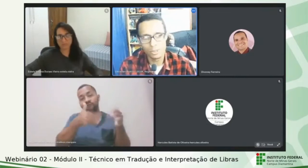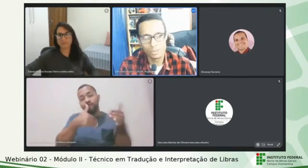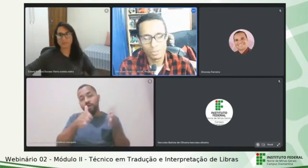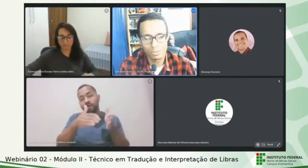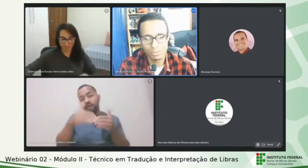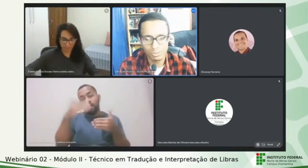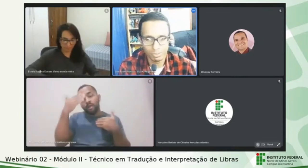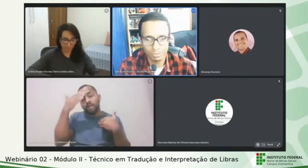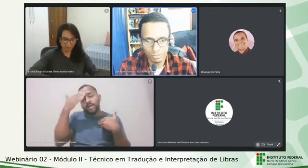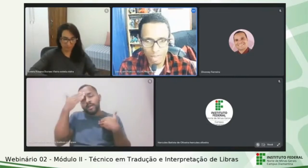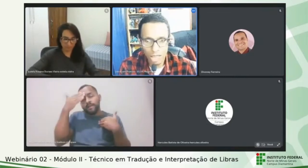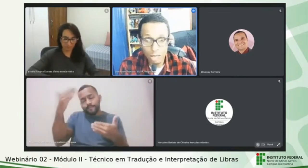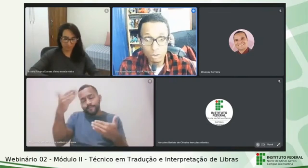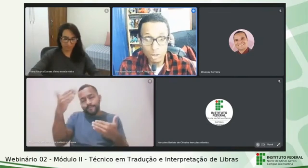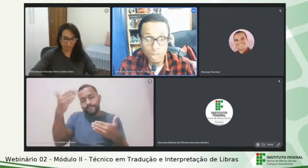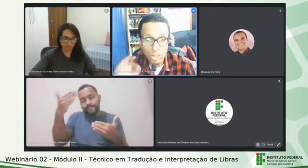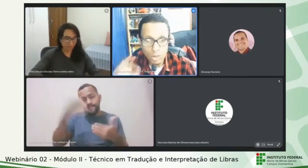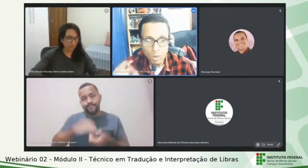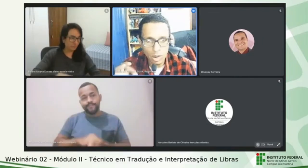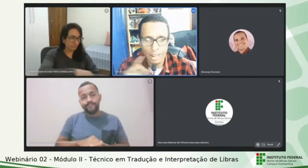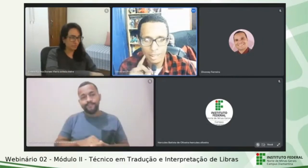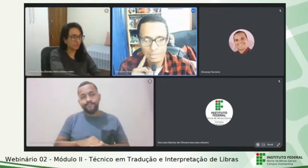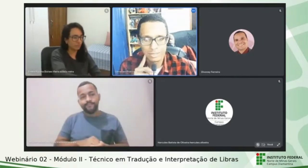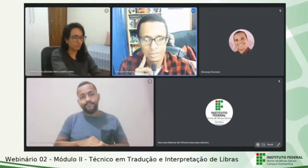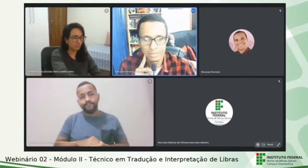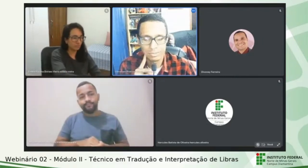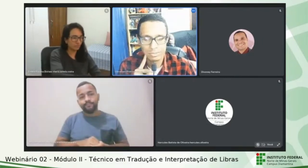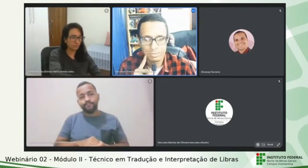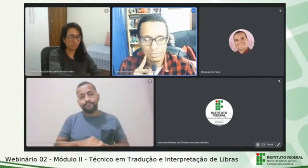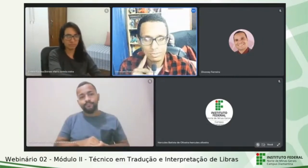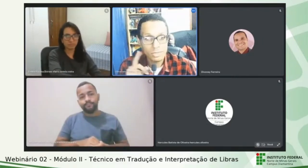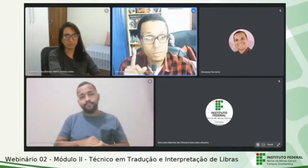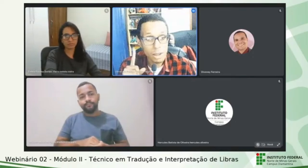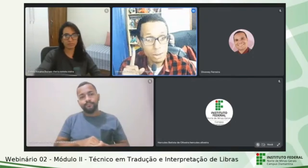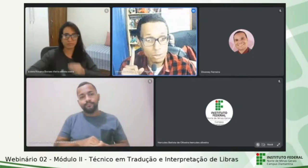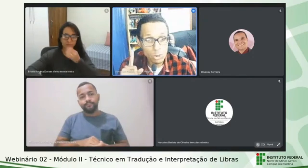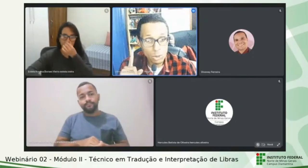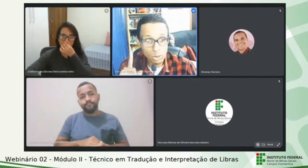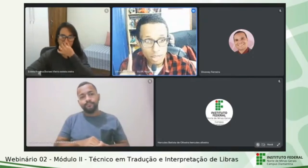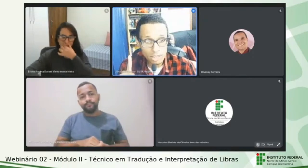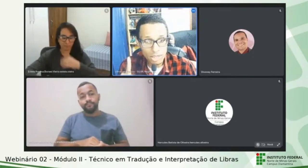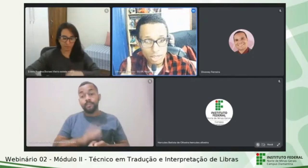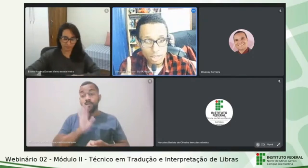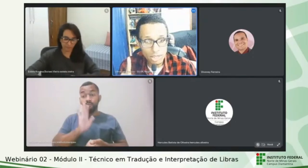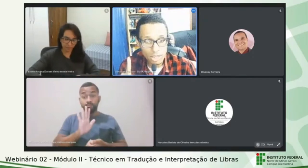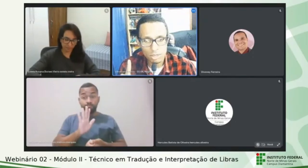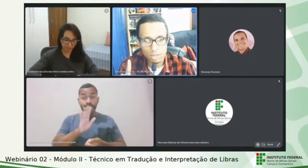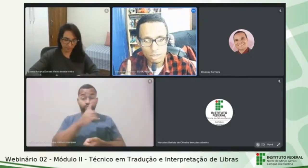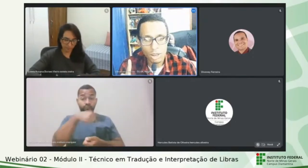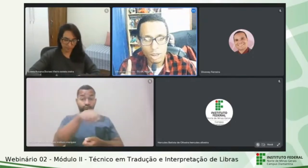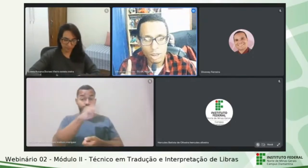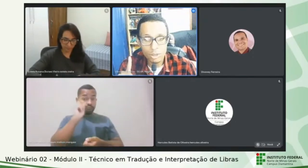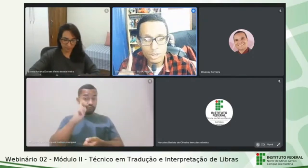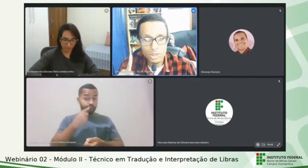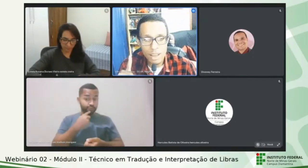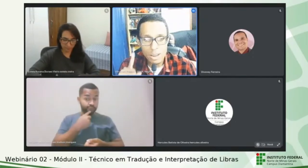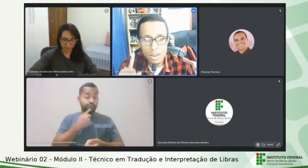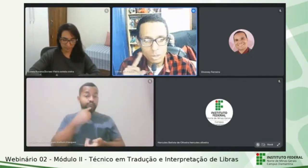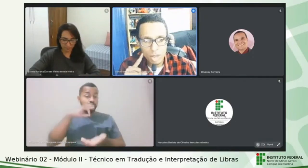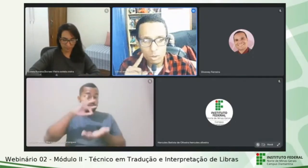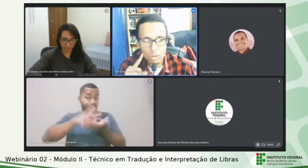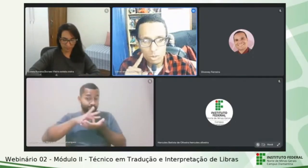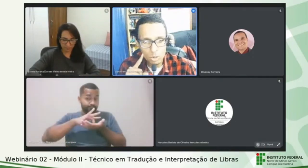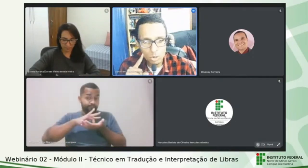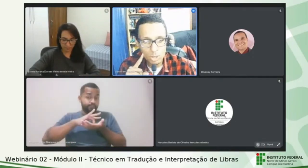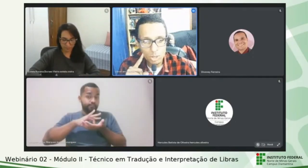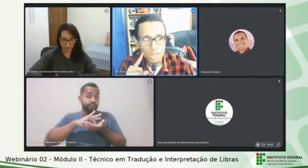obrigado. Você nunca, para os surdos nativos, você vai